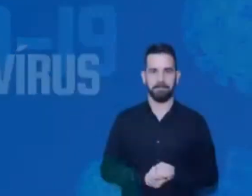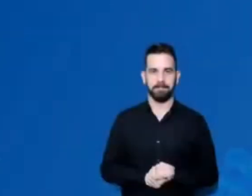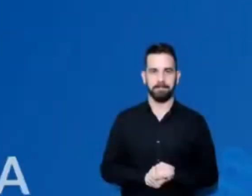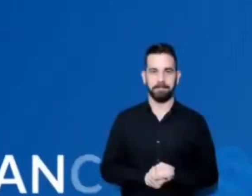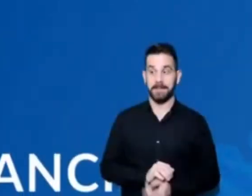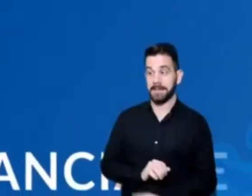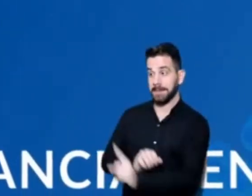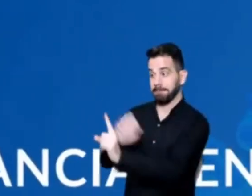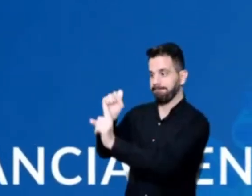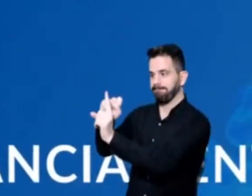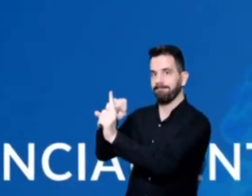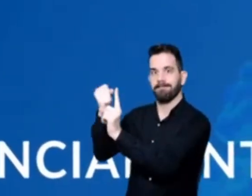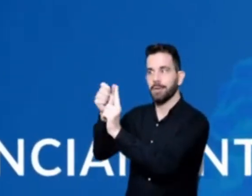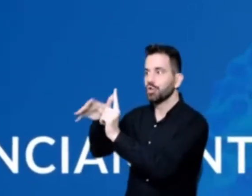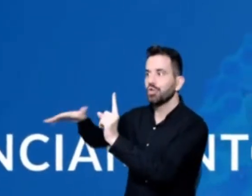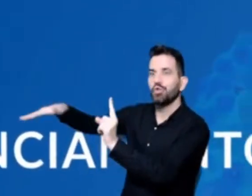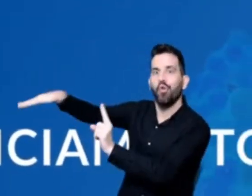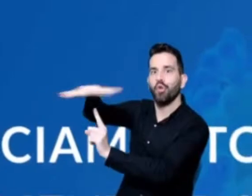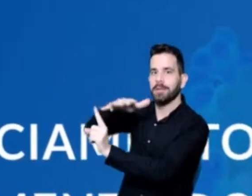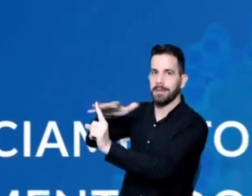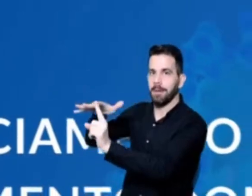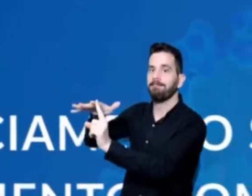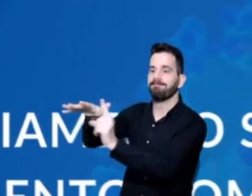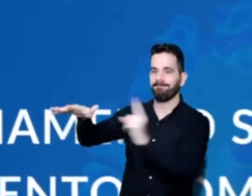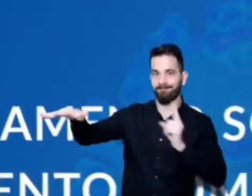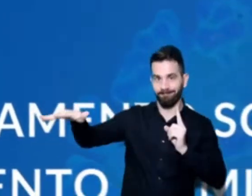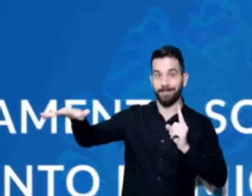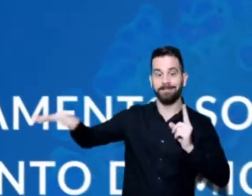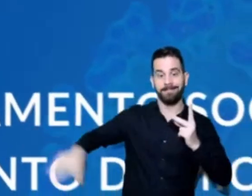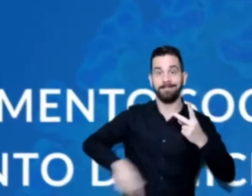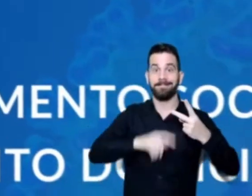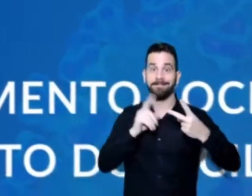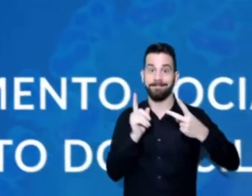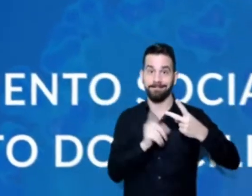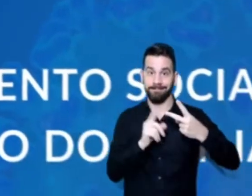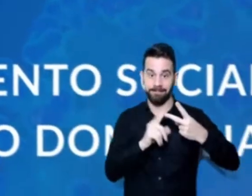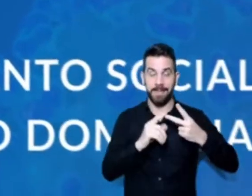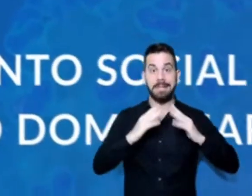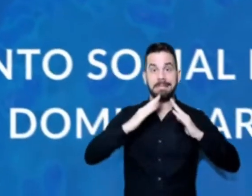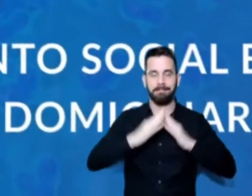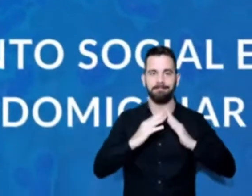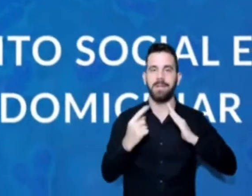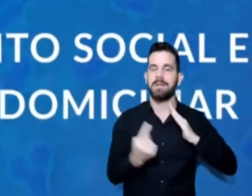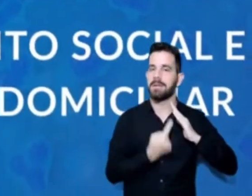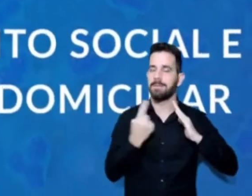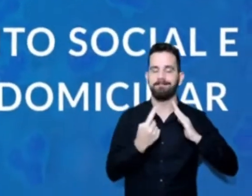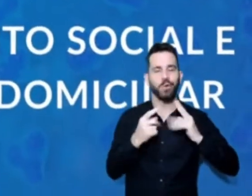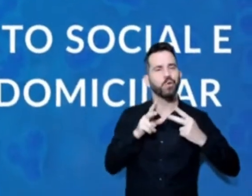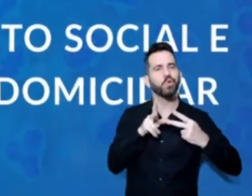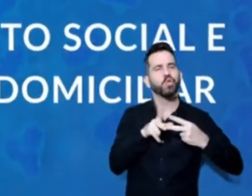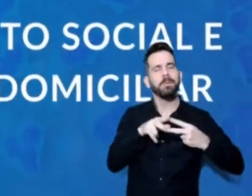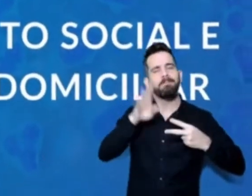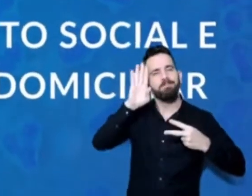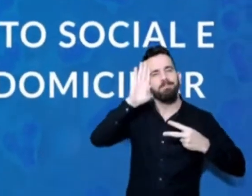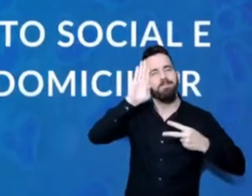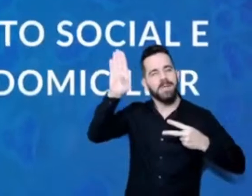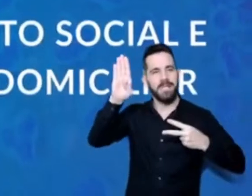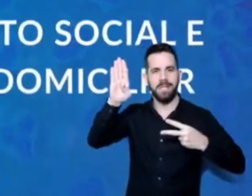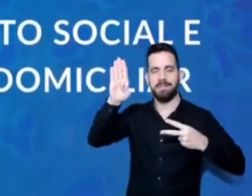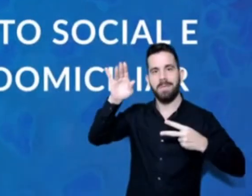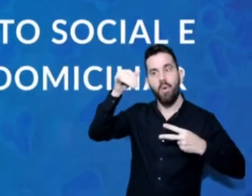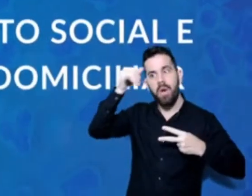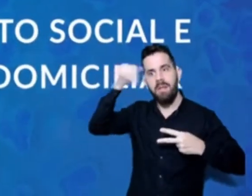O distanciamento social e o isolamento domiciliar são fundamentais para conter a disseminação do coronavírus.